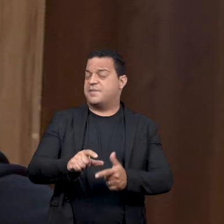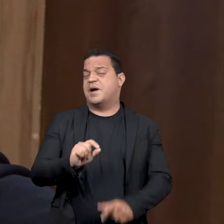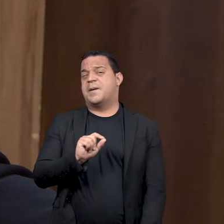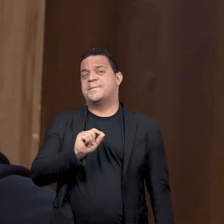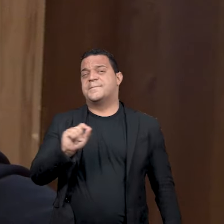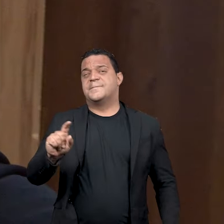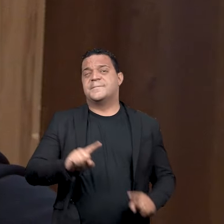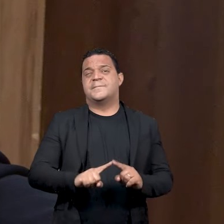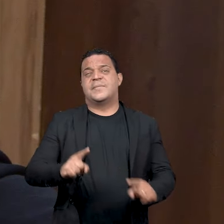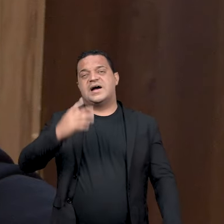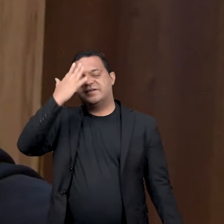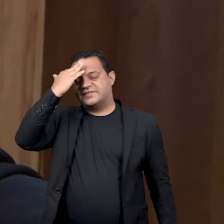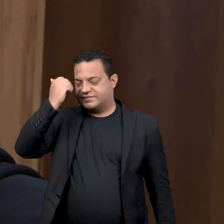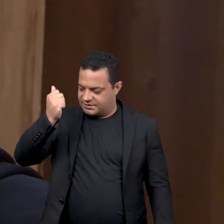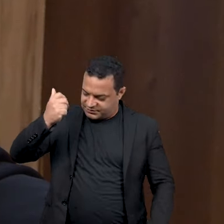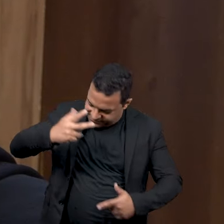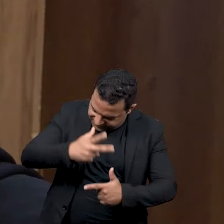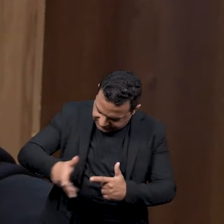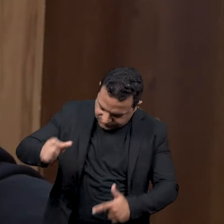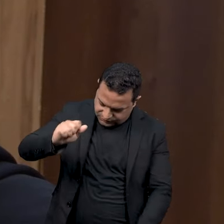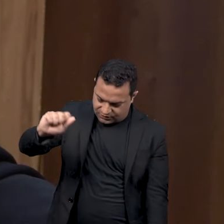de Deus, mas que vive